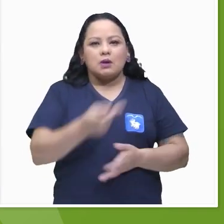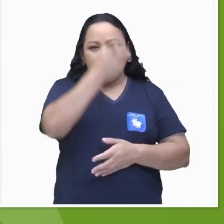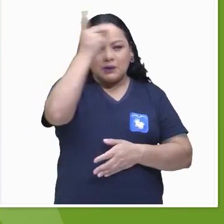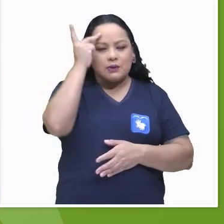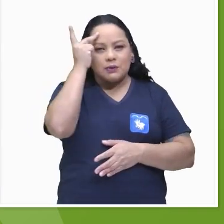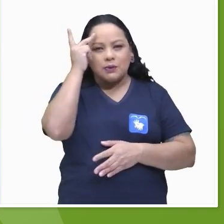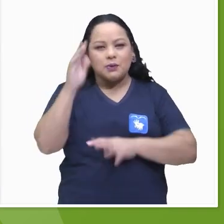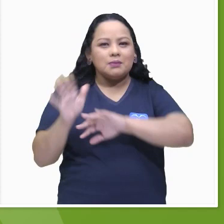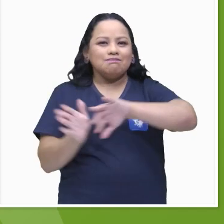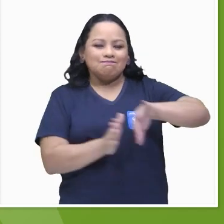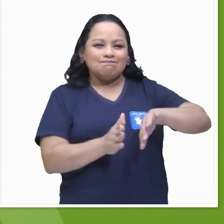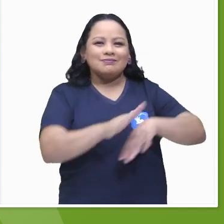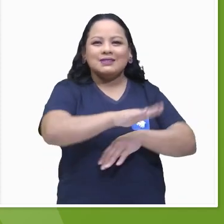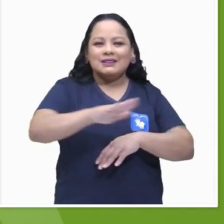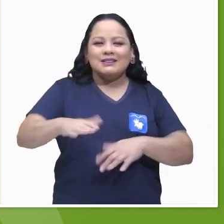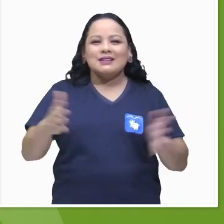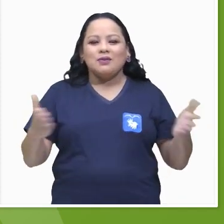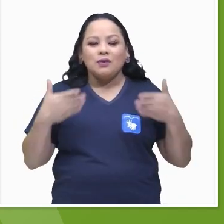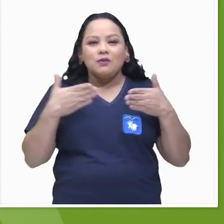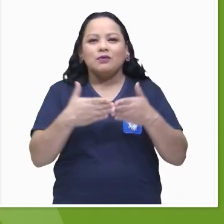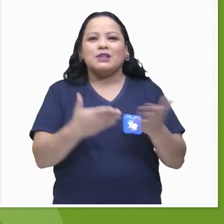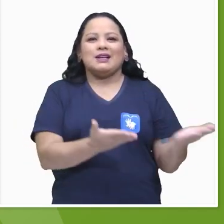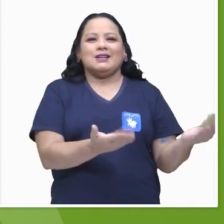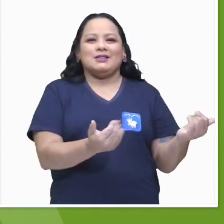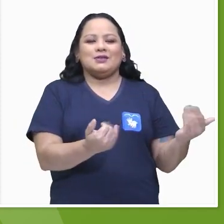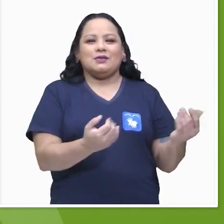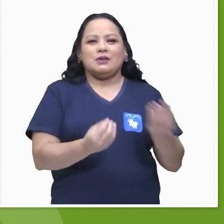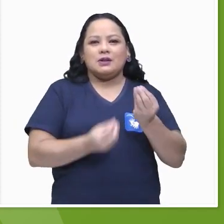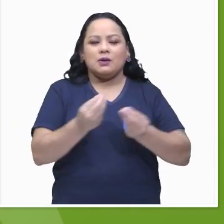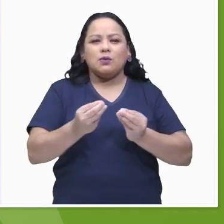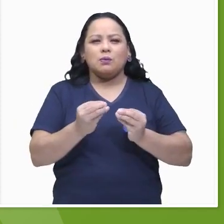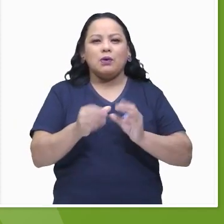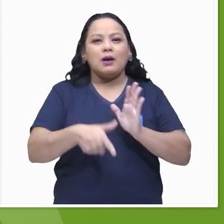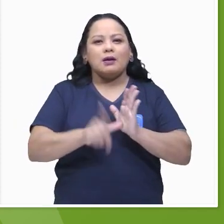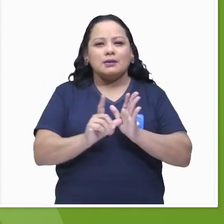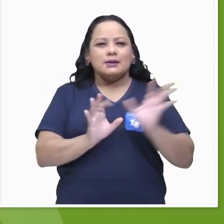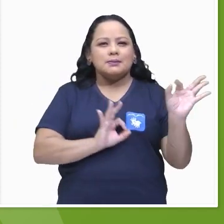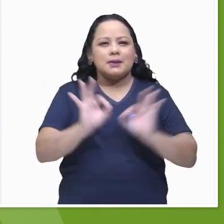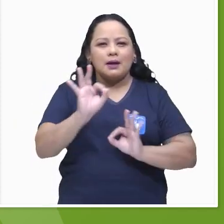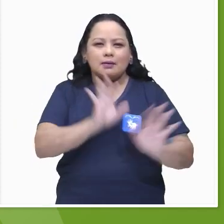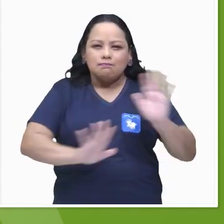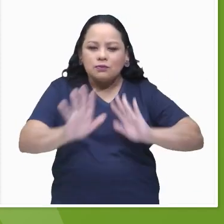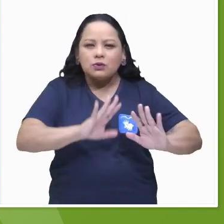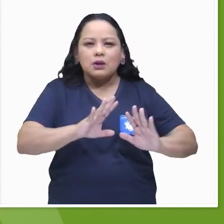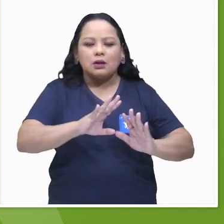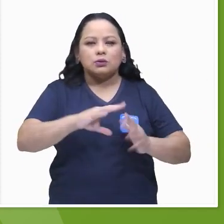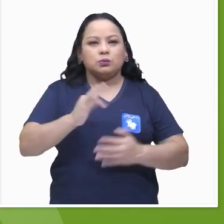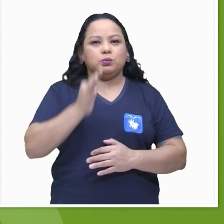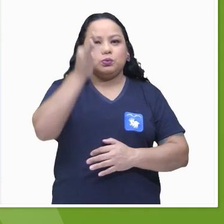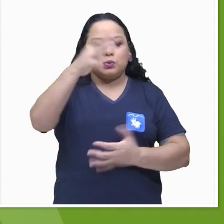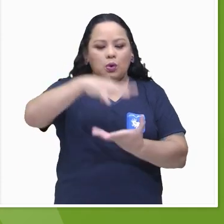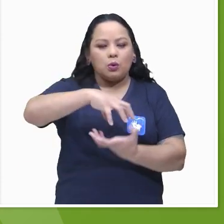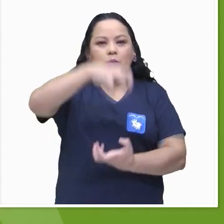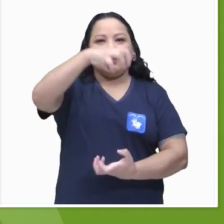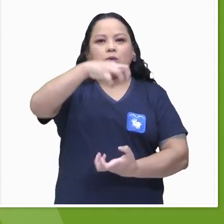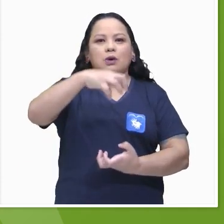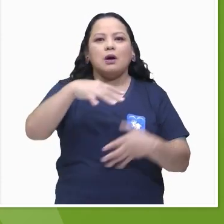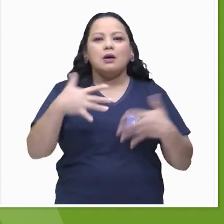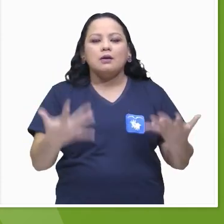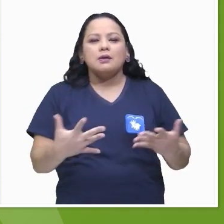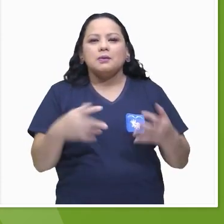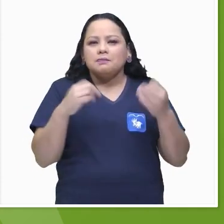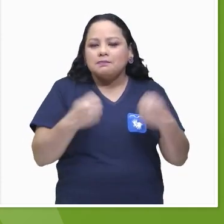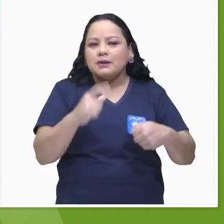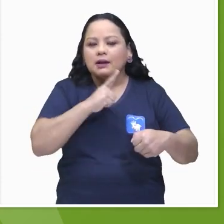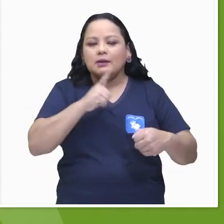ser criança e vai ali para a fase da adolescência, que é uma preparação para a fase adulta, tá? Então, é importante aí que se tenha